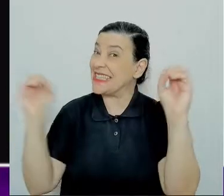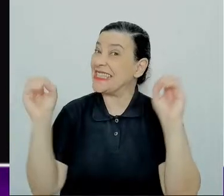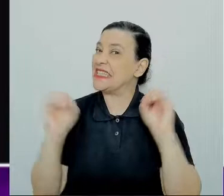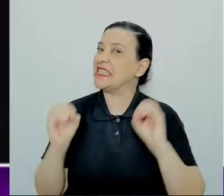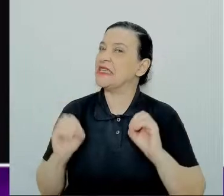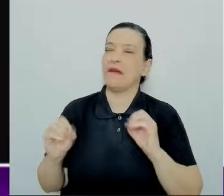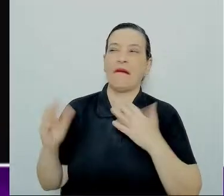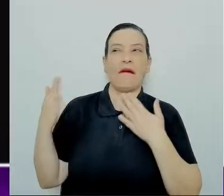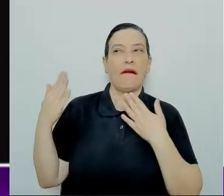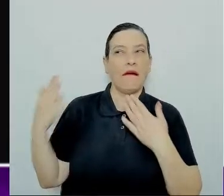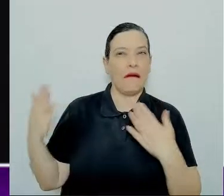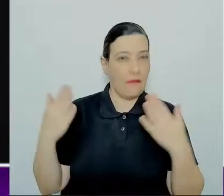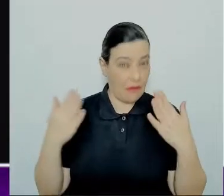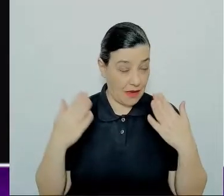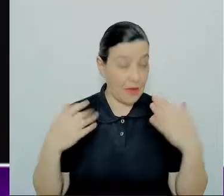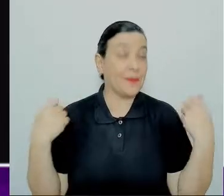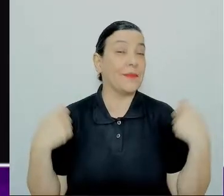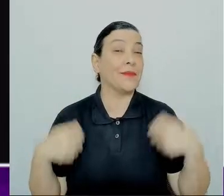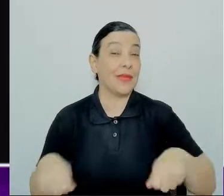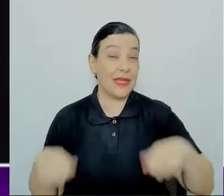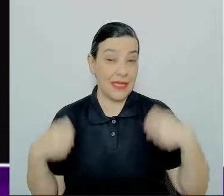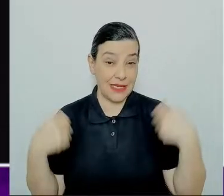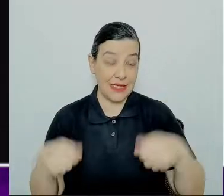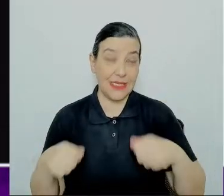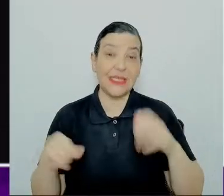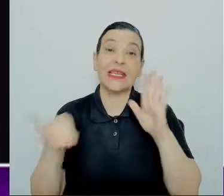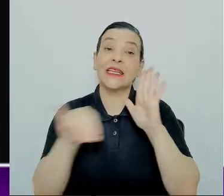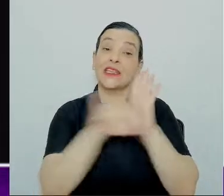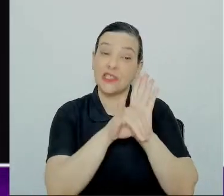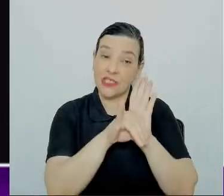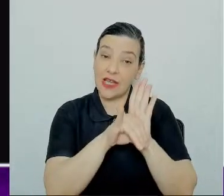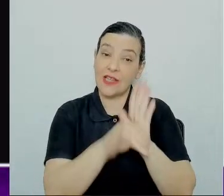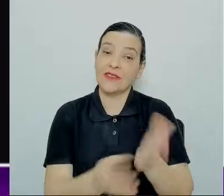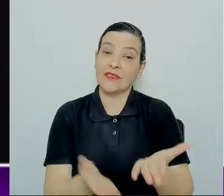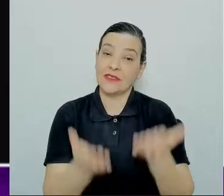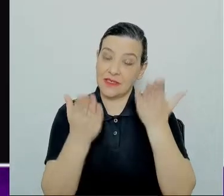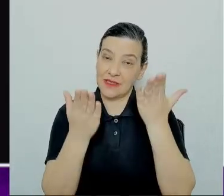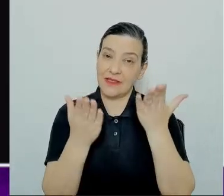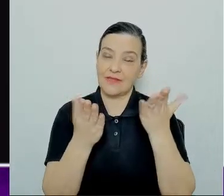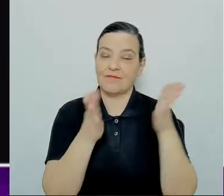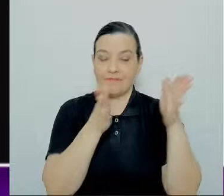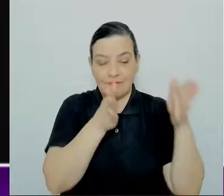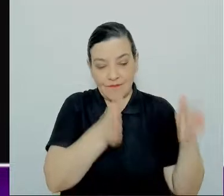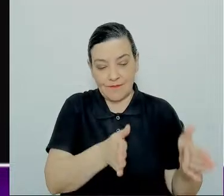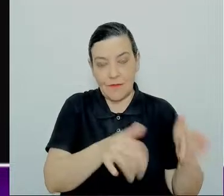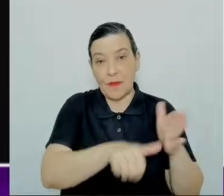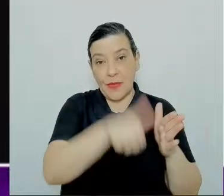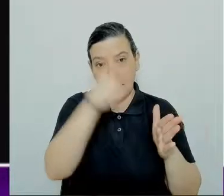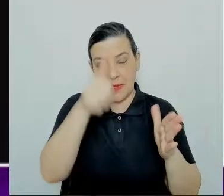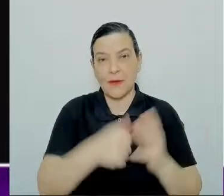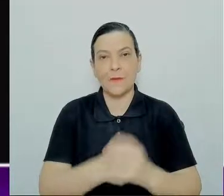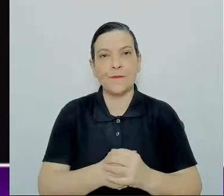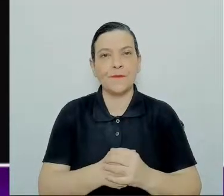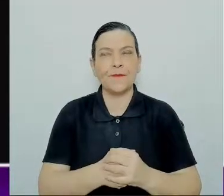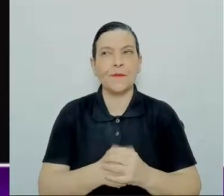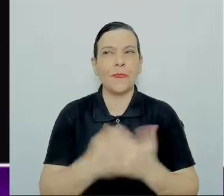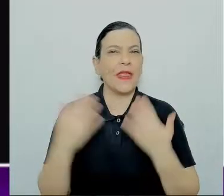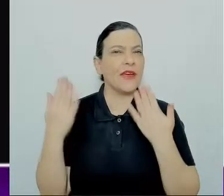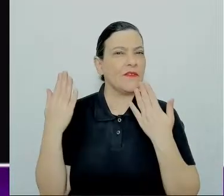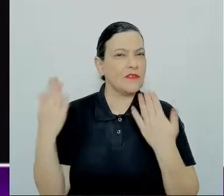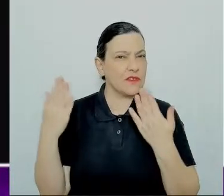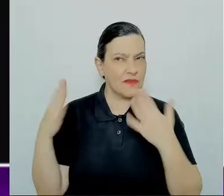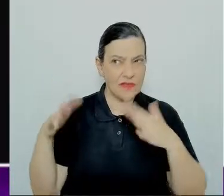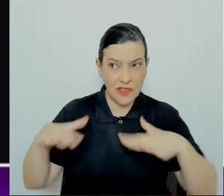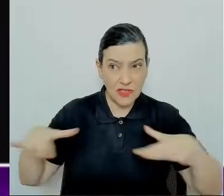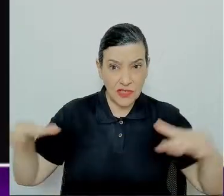todos. Então, trazendo para a identidade, este é o nosso primeiro passo. Se eu vou desconfiar de todos, eu